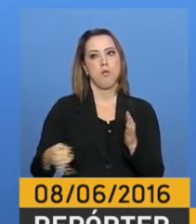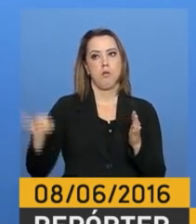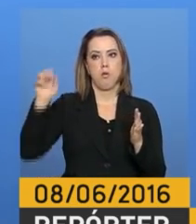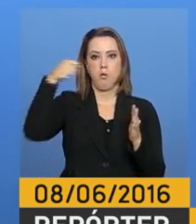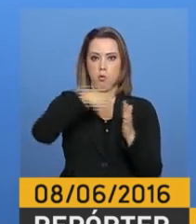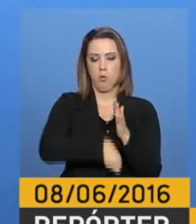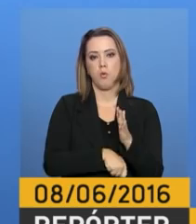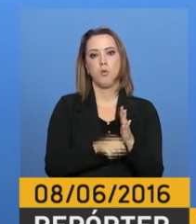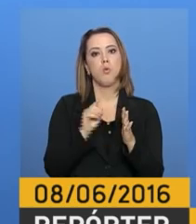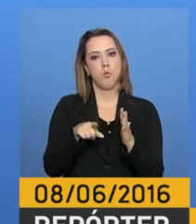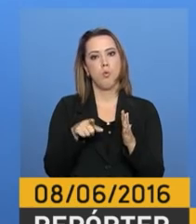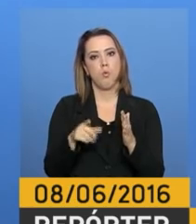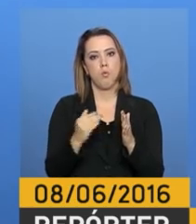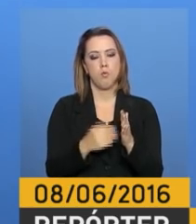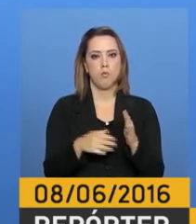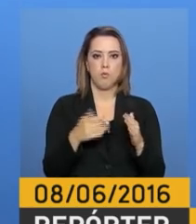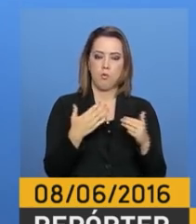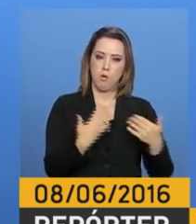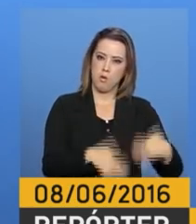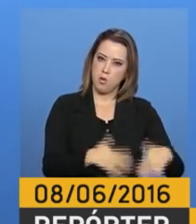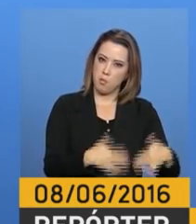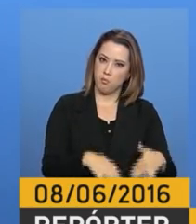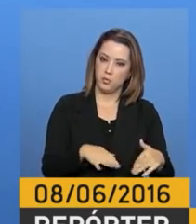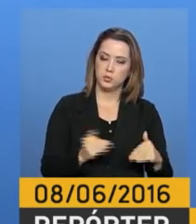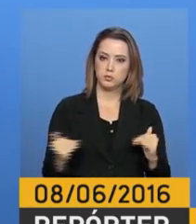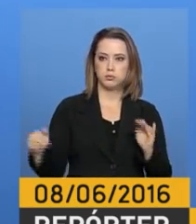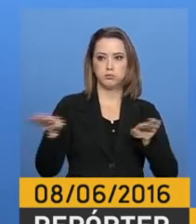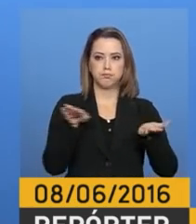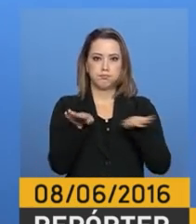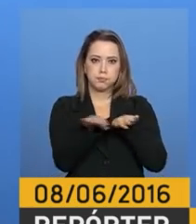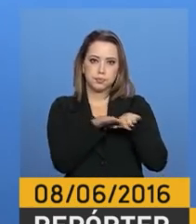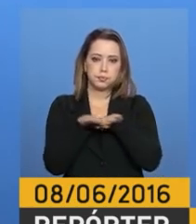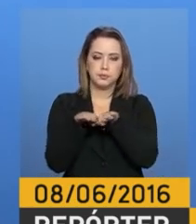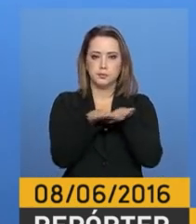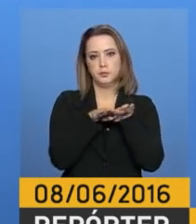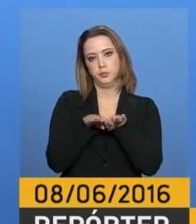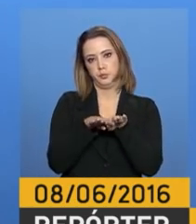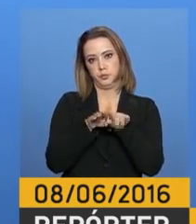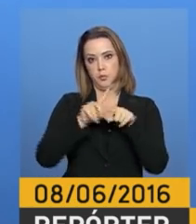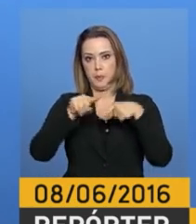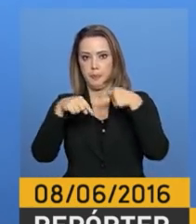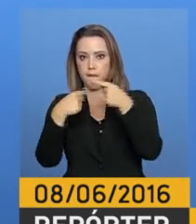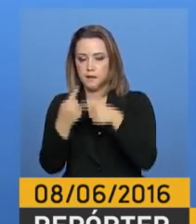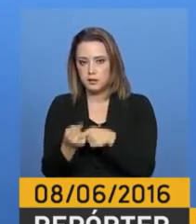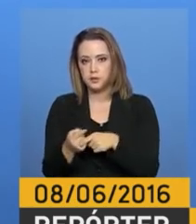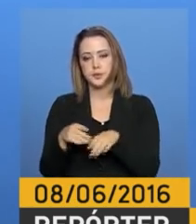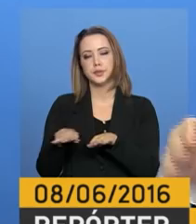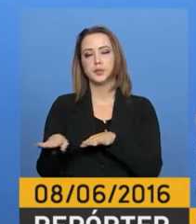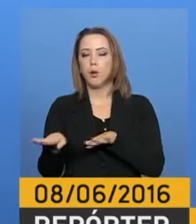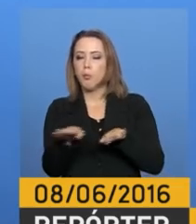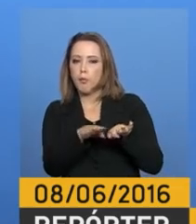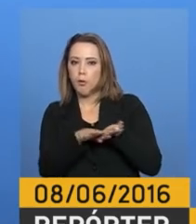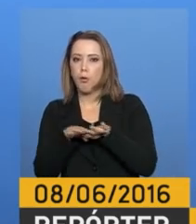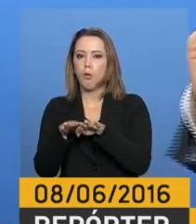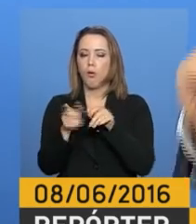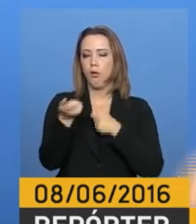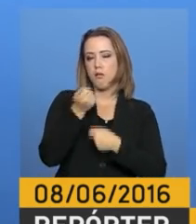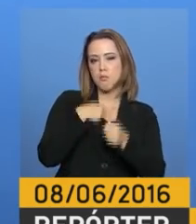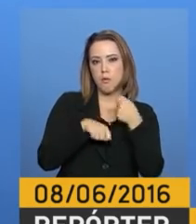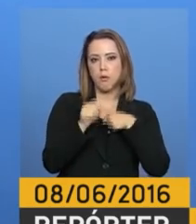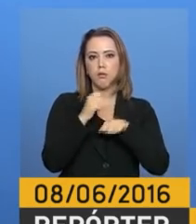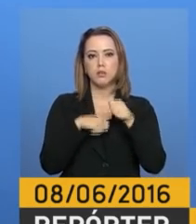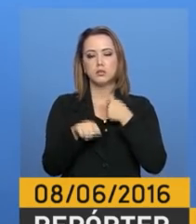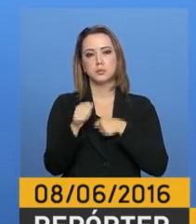aumento das despesas posteriormente com a estabilização da economia na década passada com